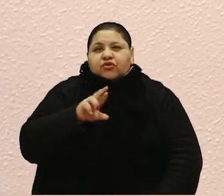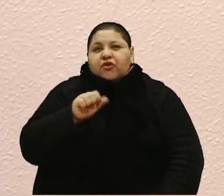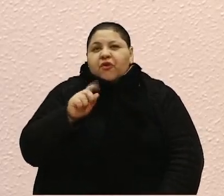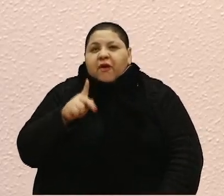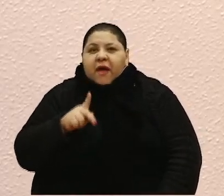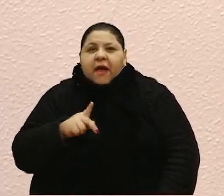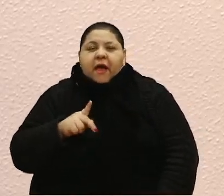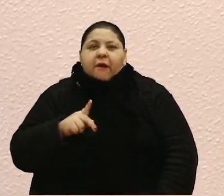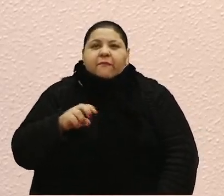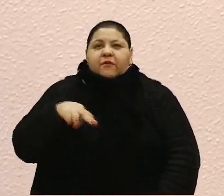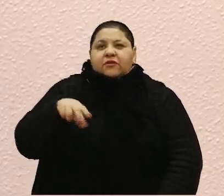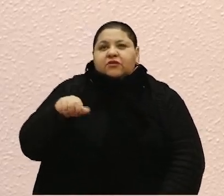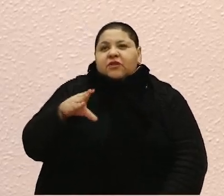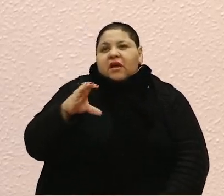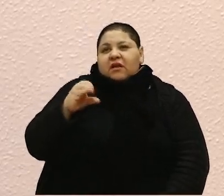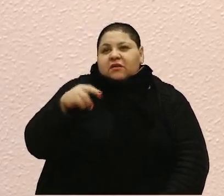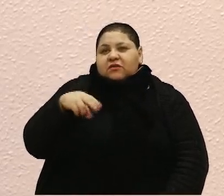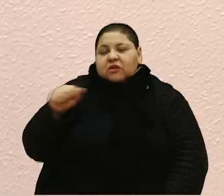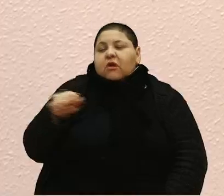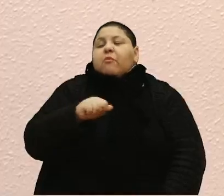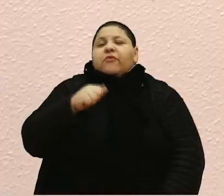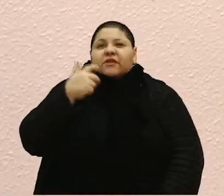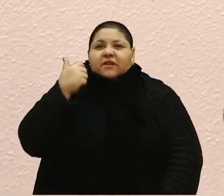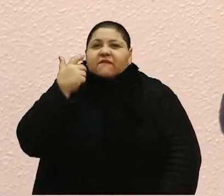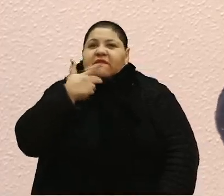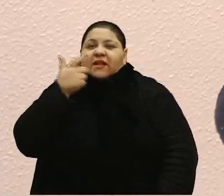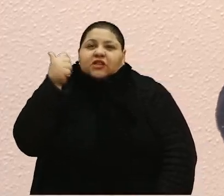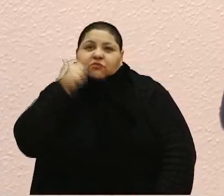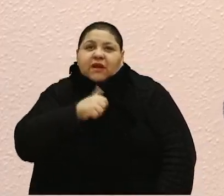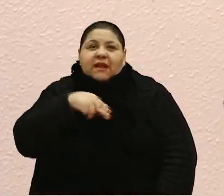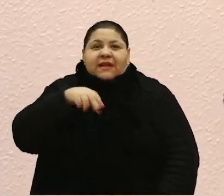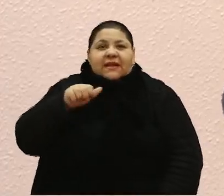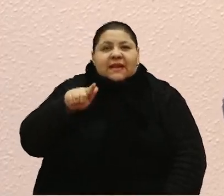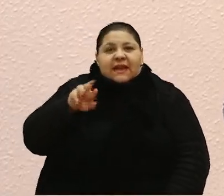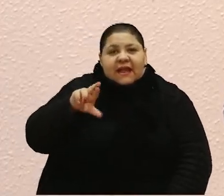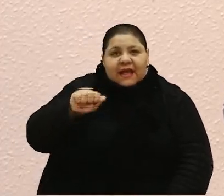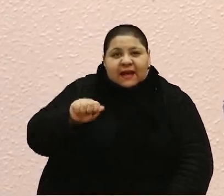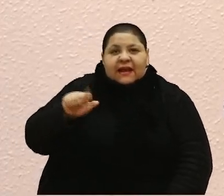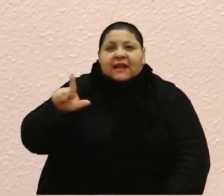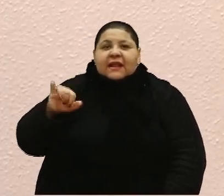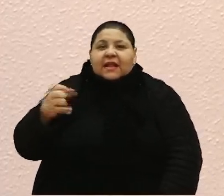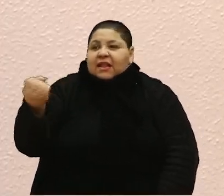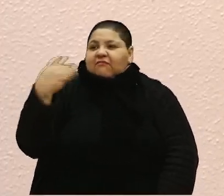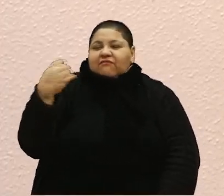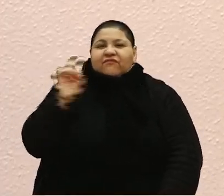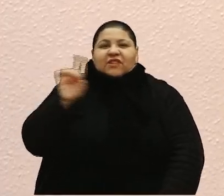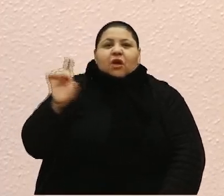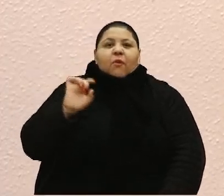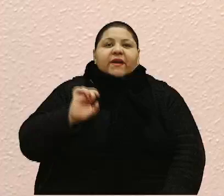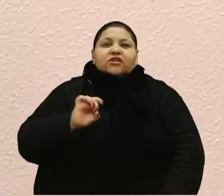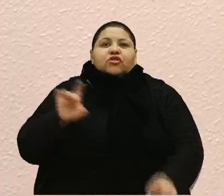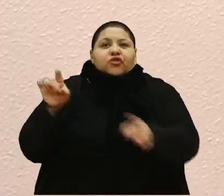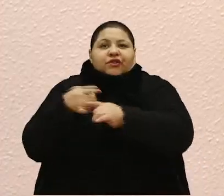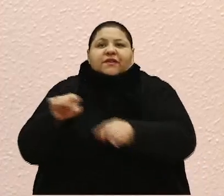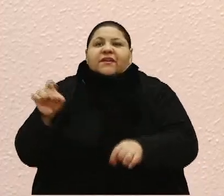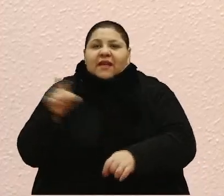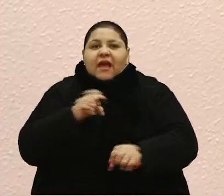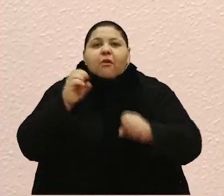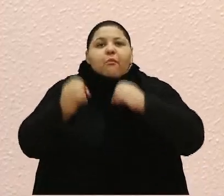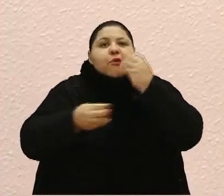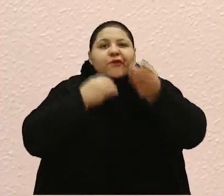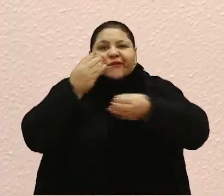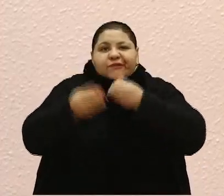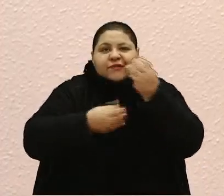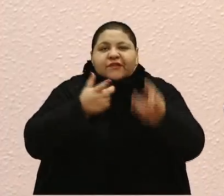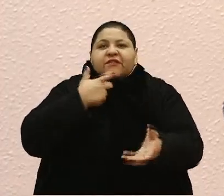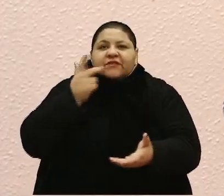grupos pelo nosso país, poderia falar de mulheres também, como a Negrali, que nos ensinam, porque o rap não é só uma música, ele é poesia também, e ele